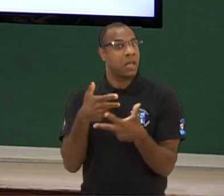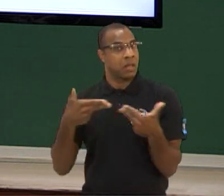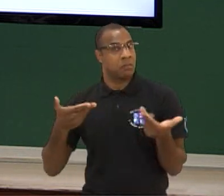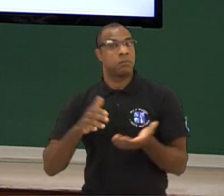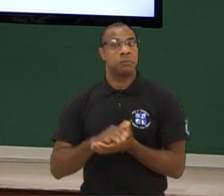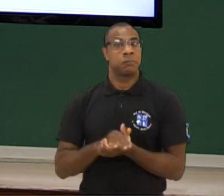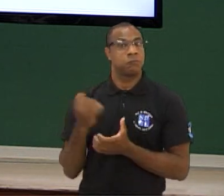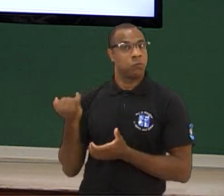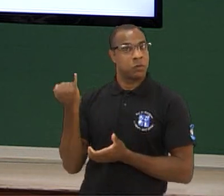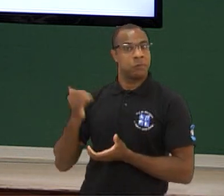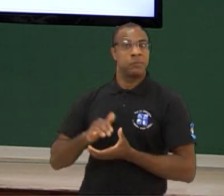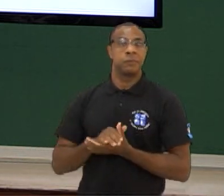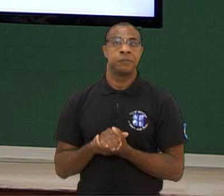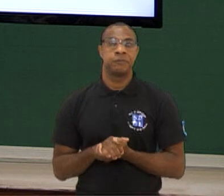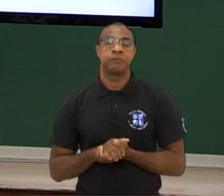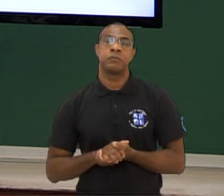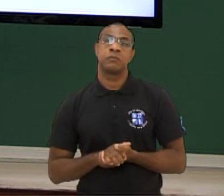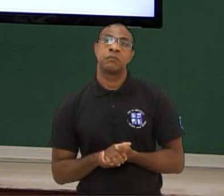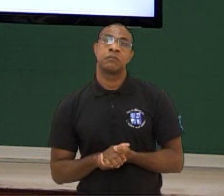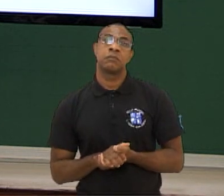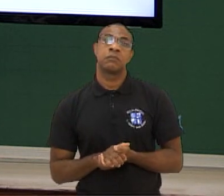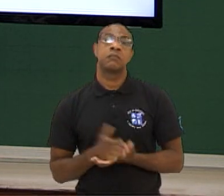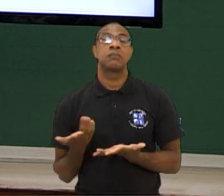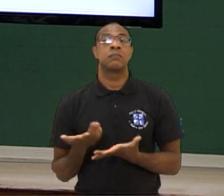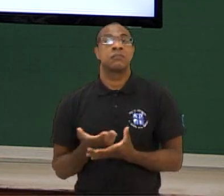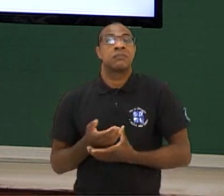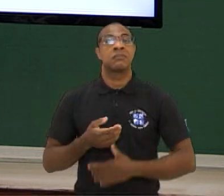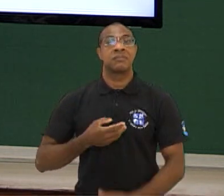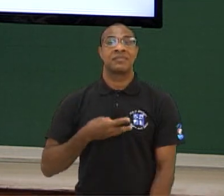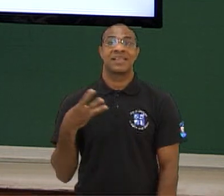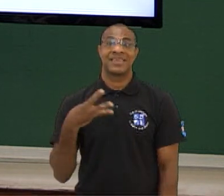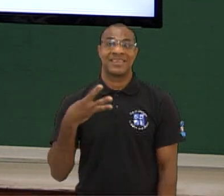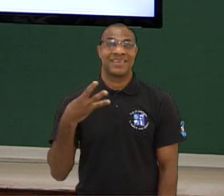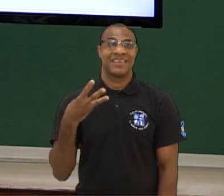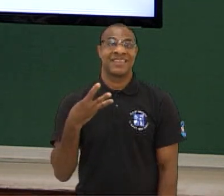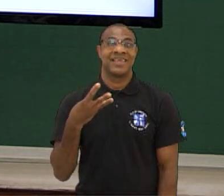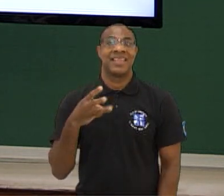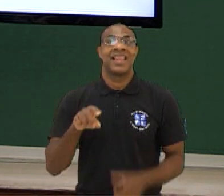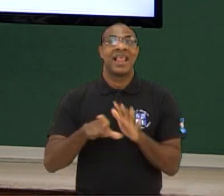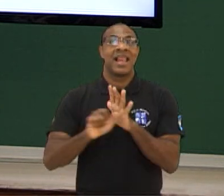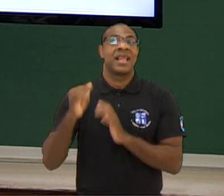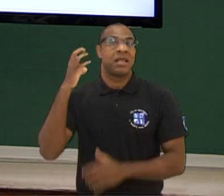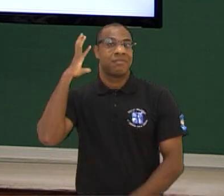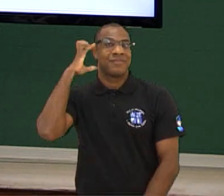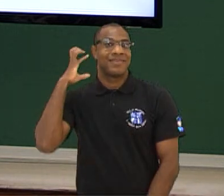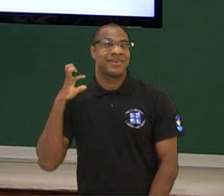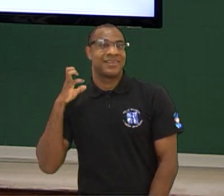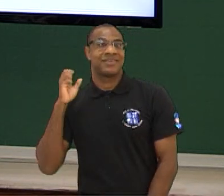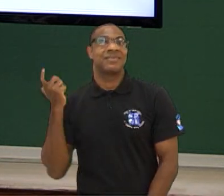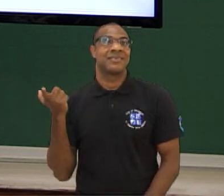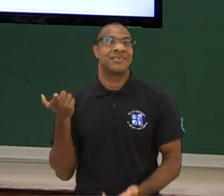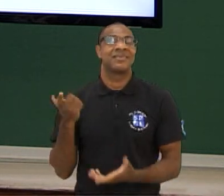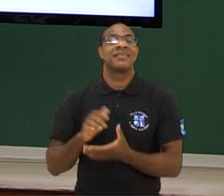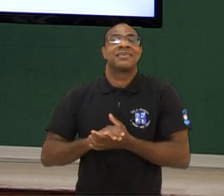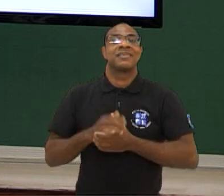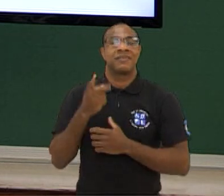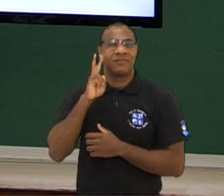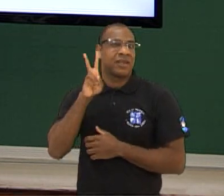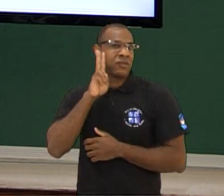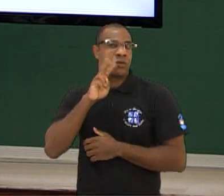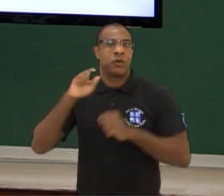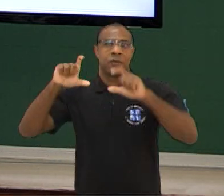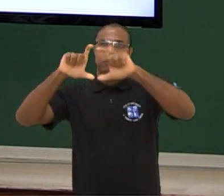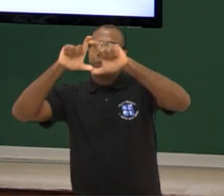certo? Bem, e a terceira lei de Newton é o clássico que a gente vê aí, certo? Como eu vi essa história do Garfield aqui.